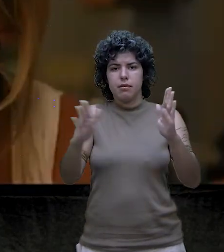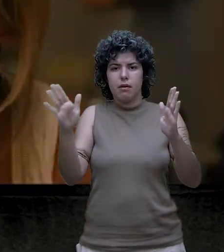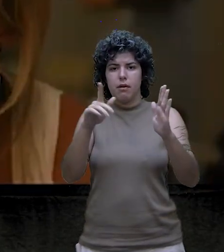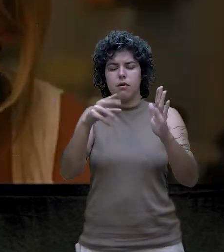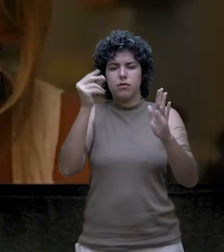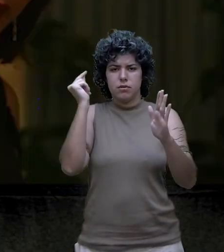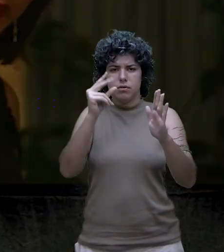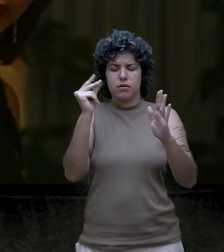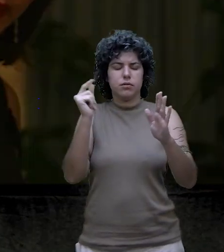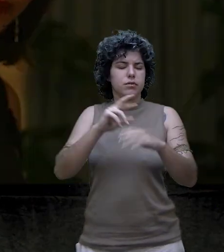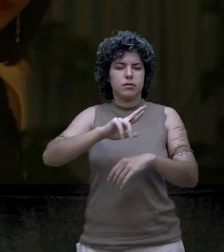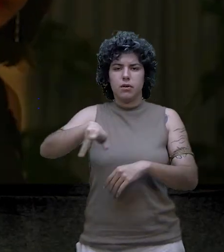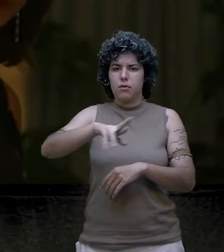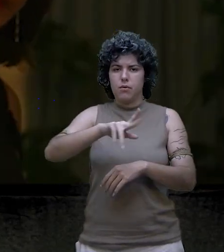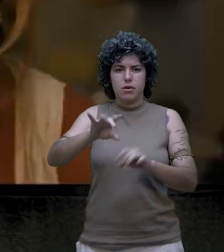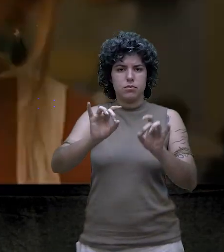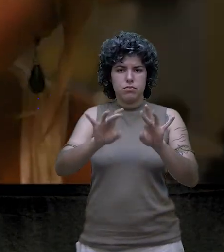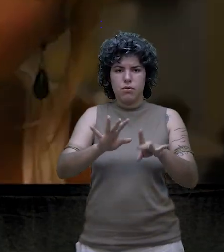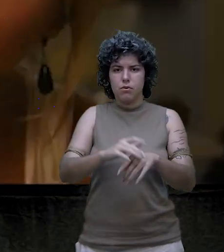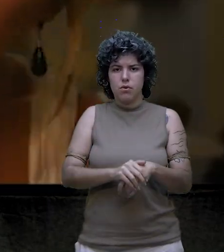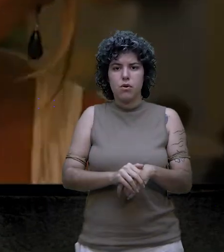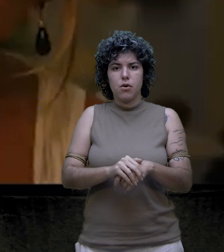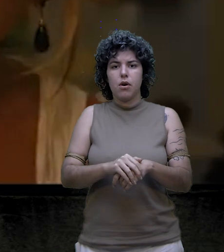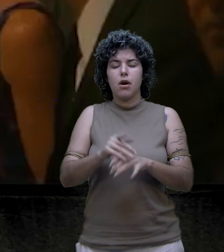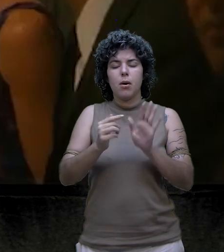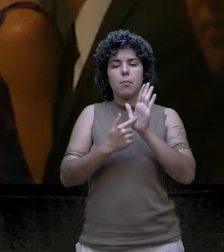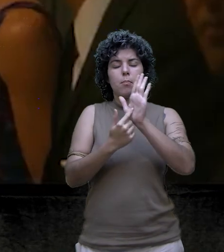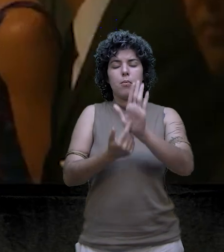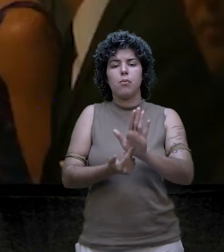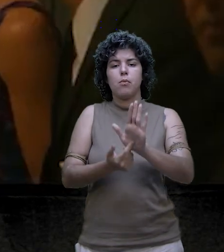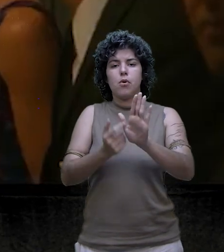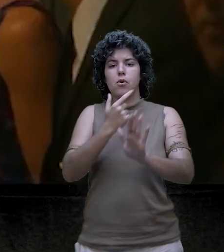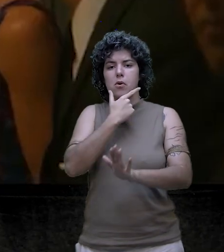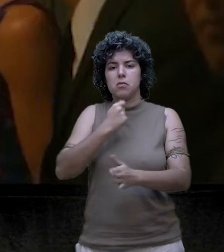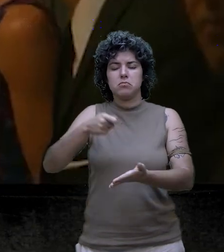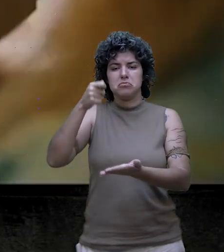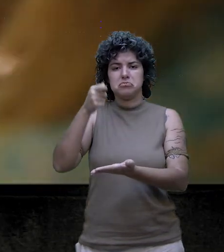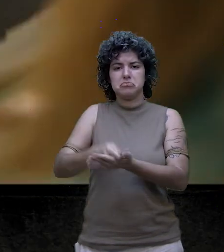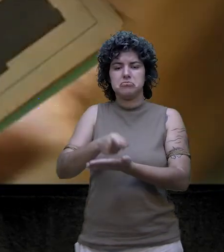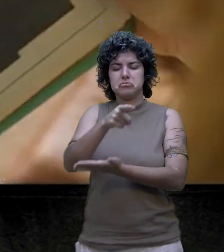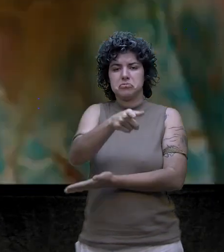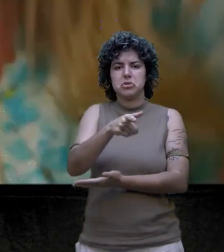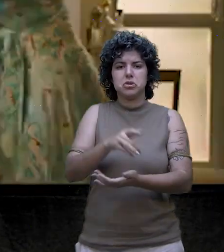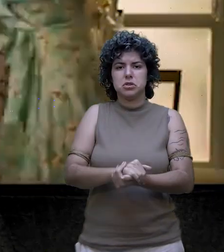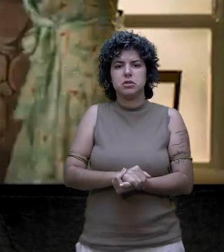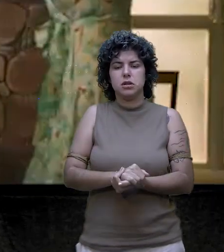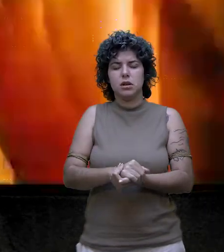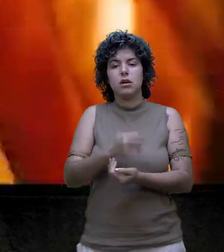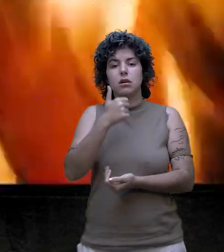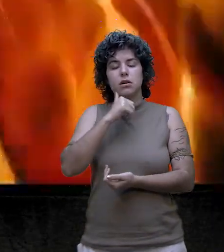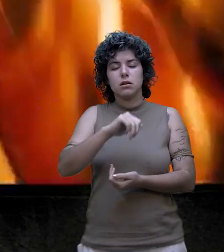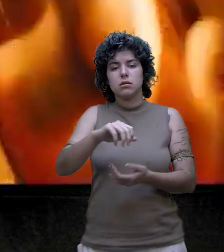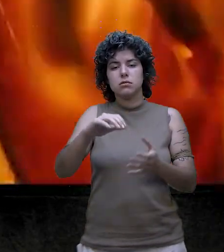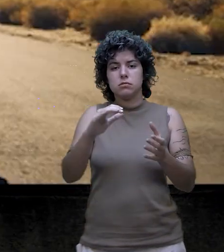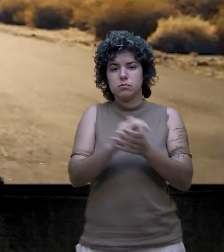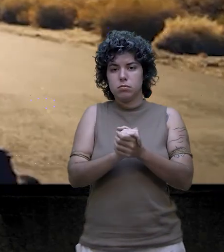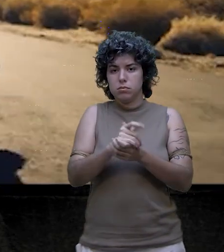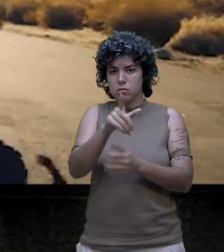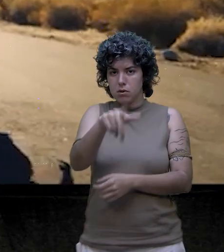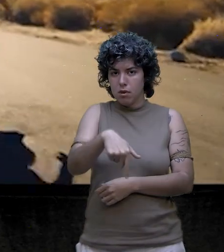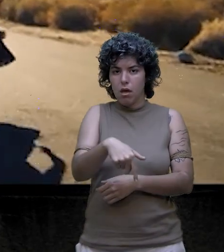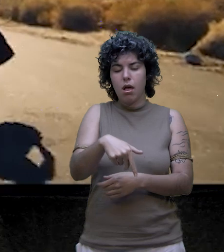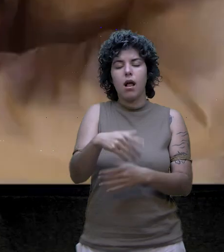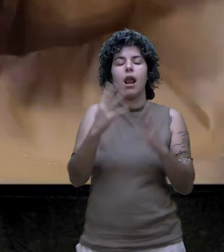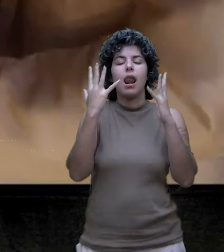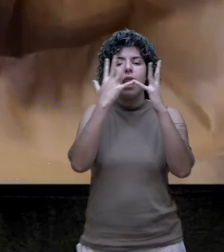de que mulheres devem ser belas, recatadas e do lar. As esposas são tratadas como bonecas de porcelana. Lindas, frágeis e